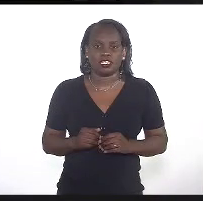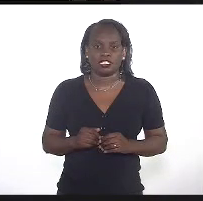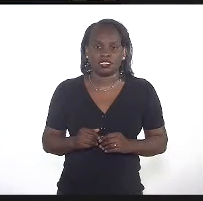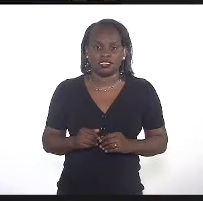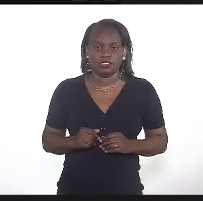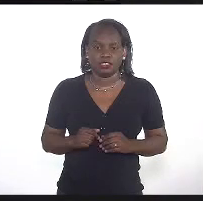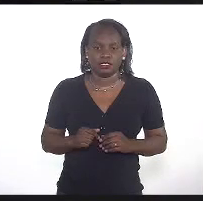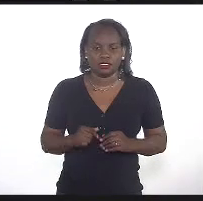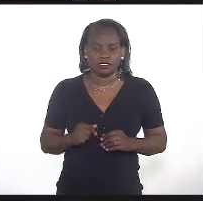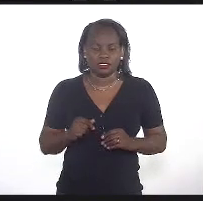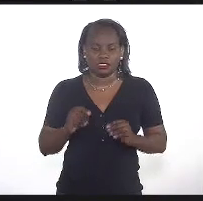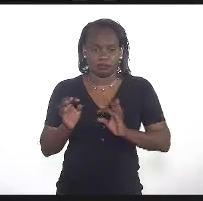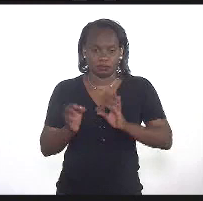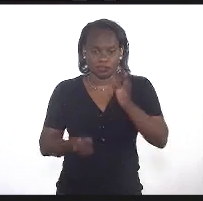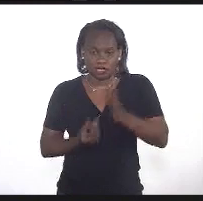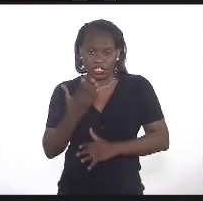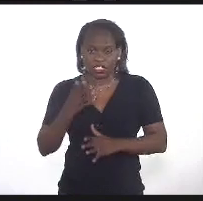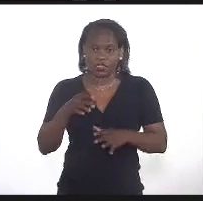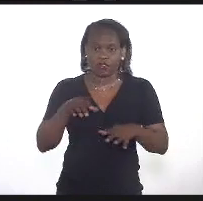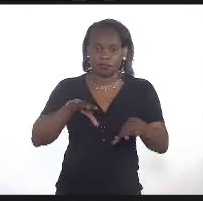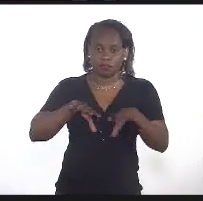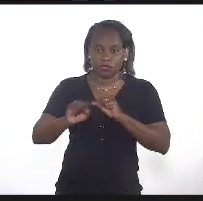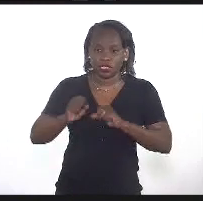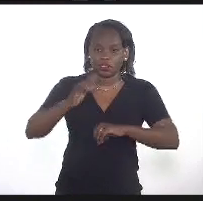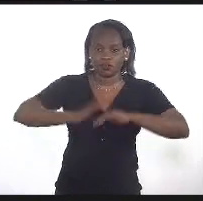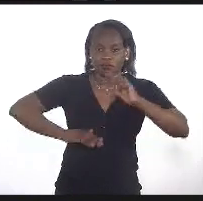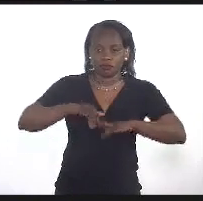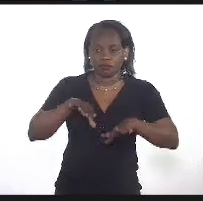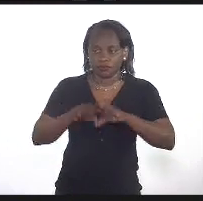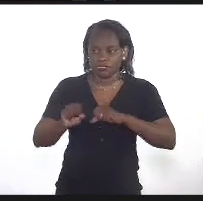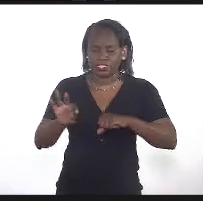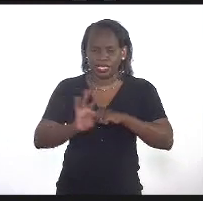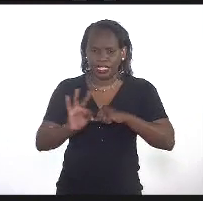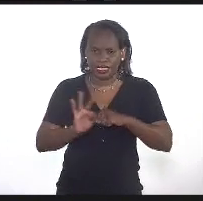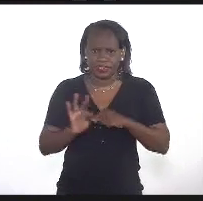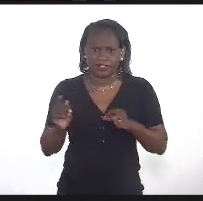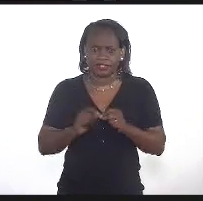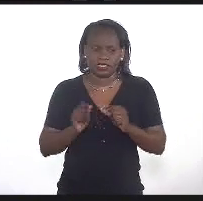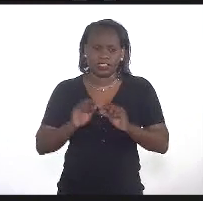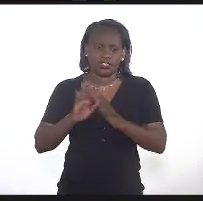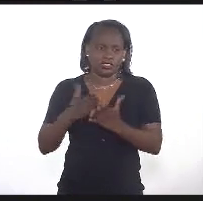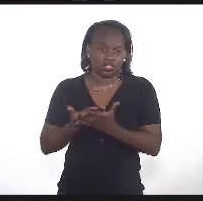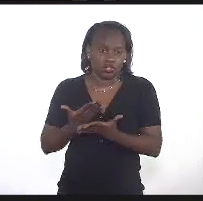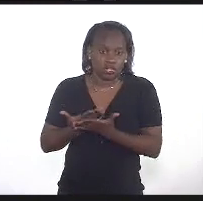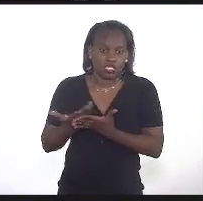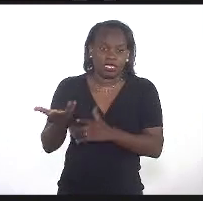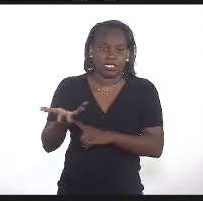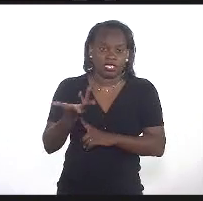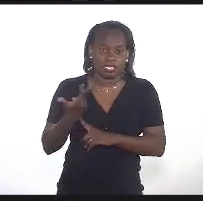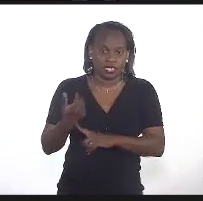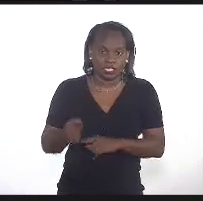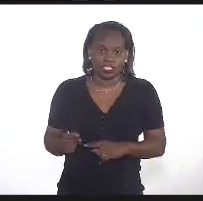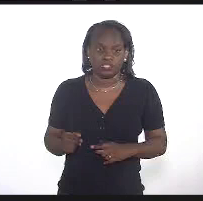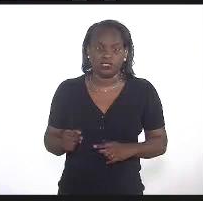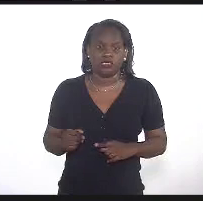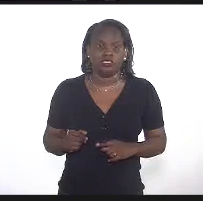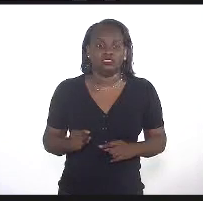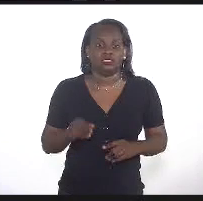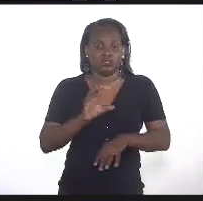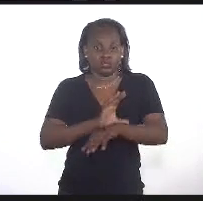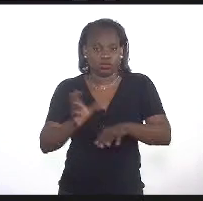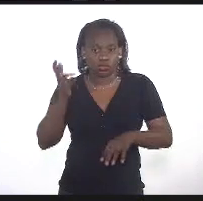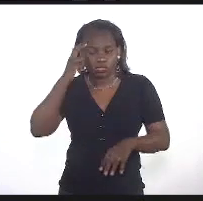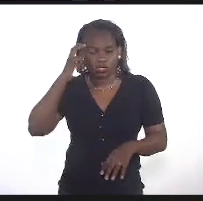Criação de programa de formação técnica, passando por escolas de artes, curso de gestão